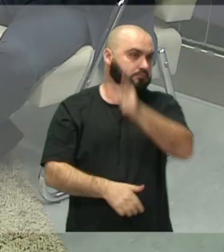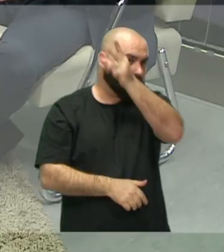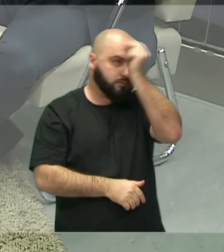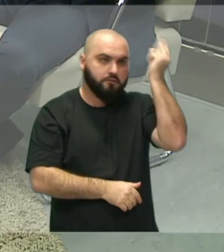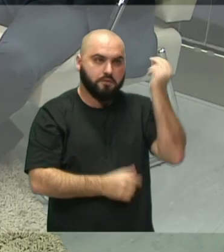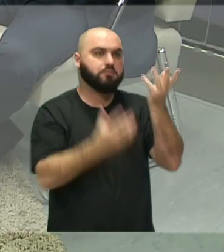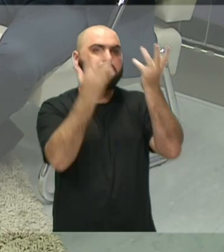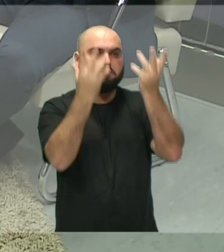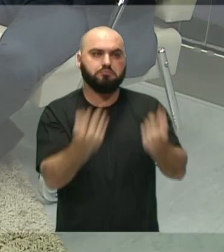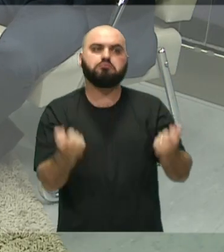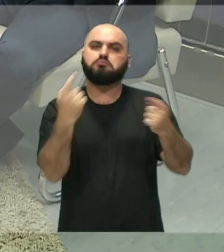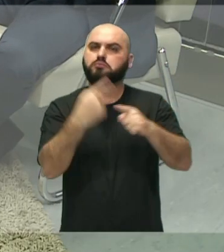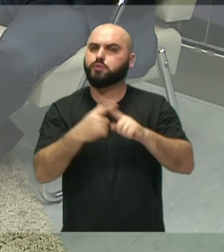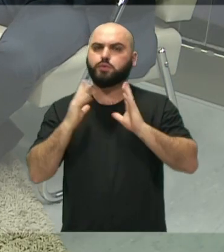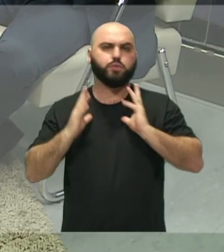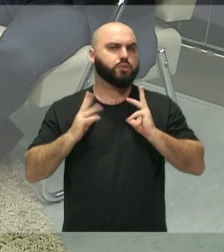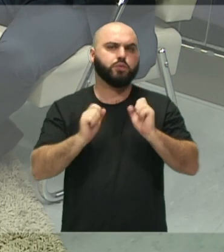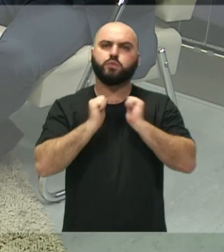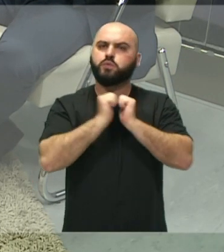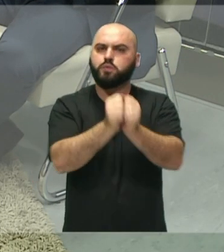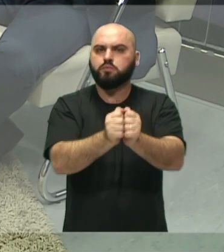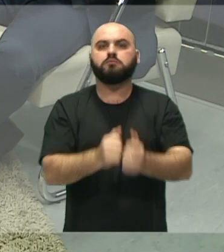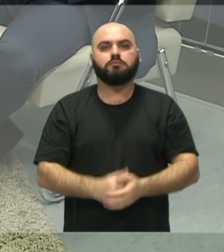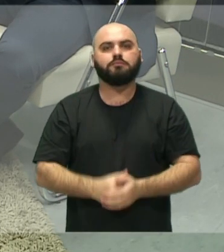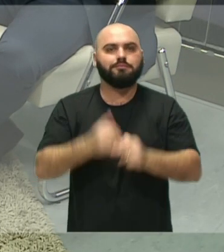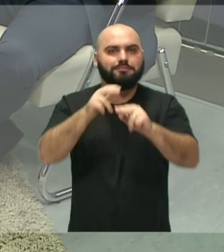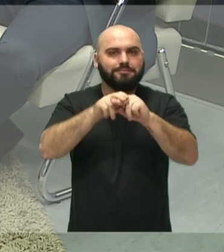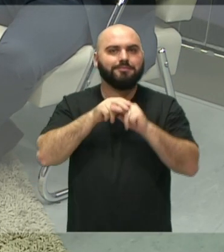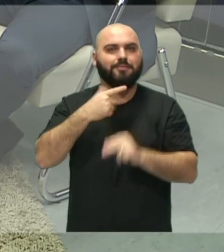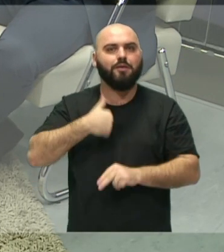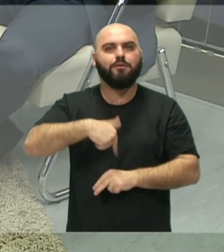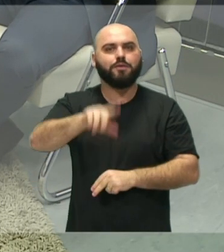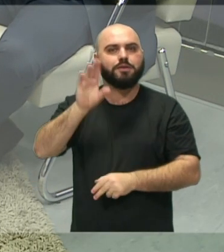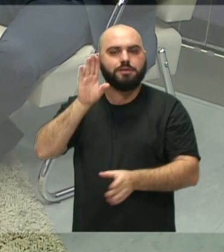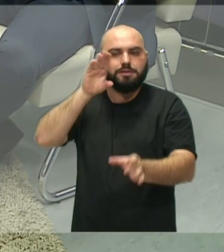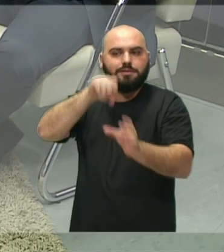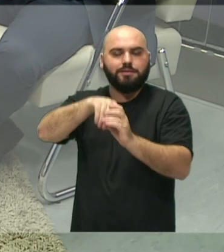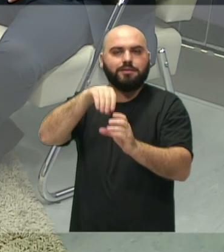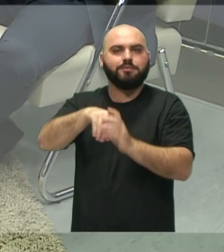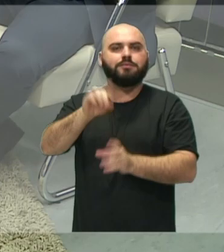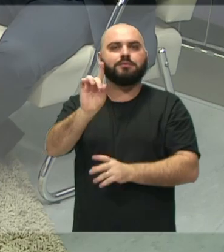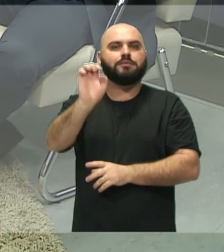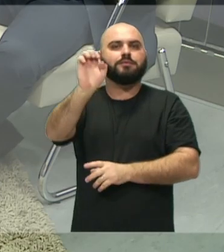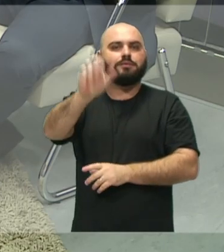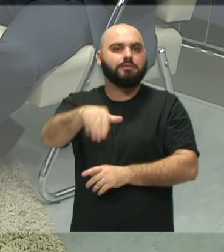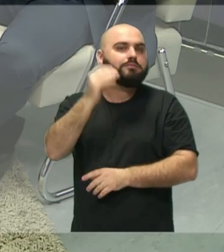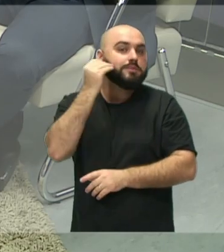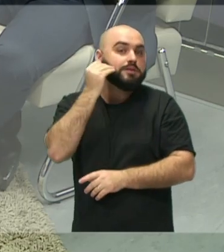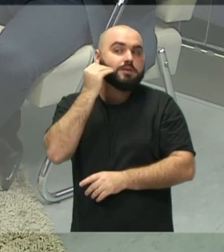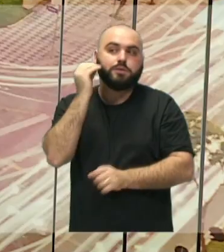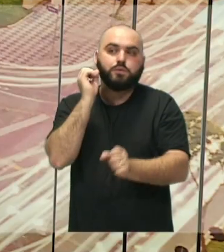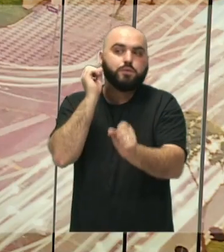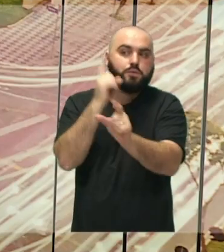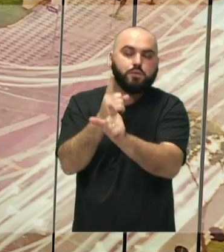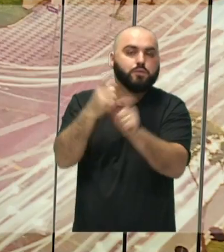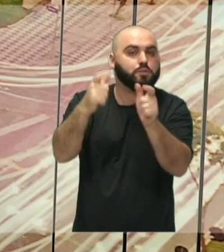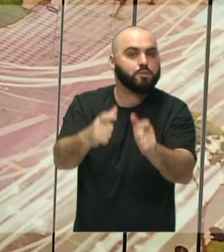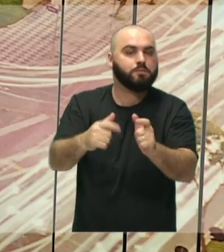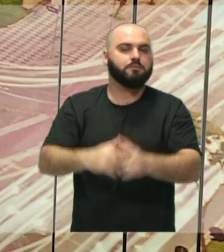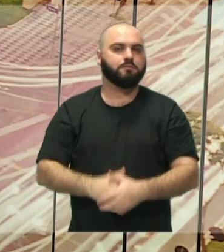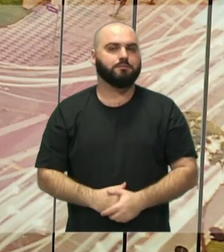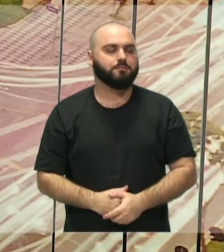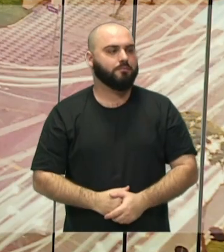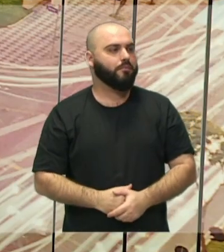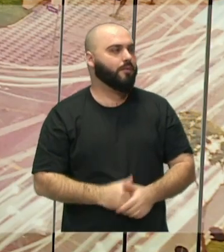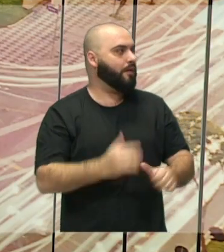estávamos todos juntos naquele momento também, e aí eu vim buscando o espaço dentro do Democratas. Paulo, como é que foi aquela experiência e os principais